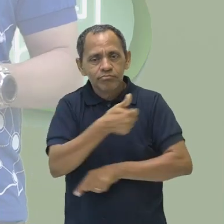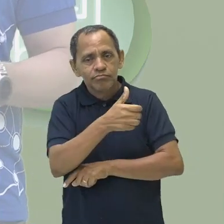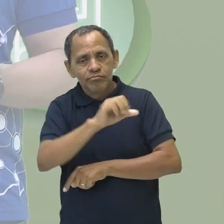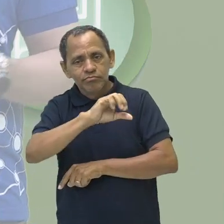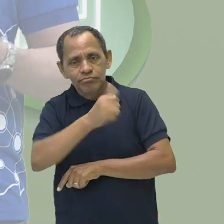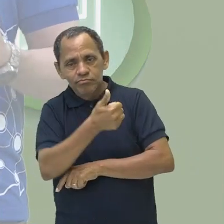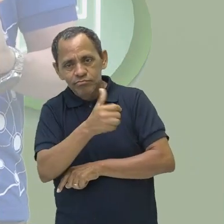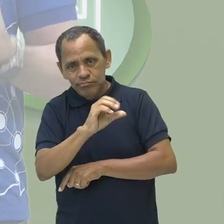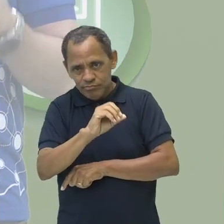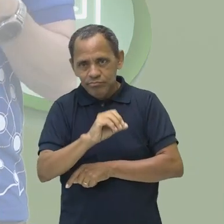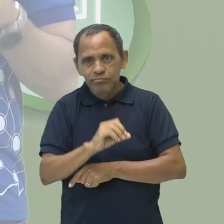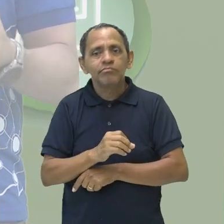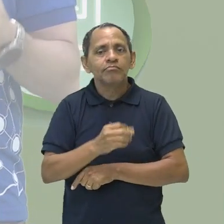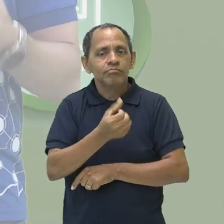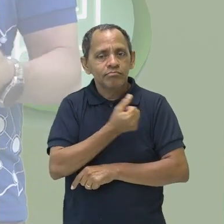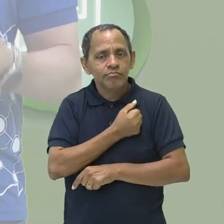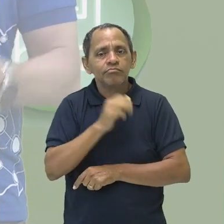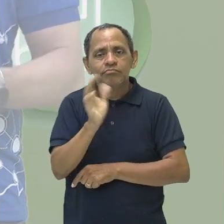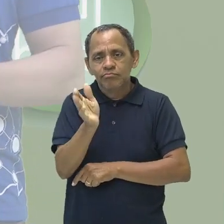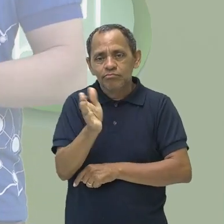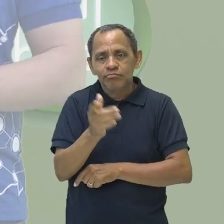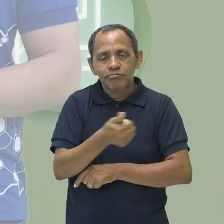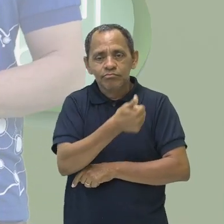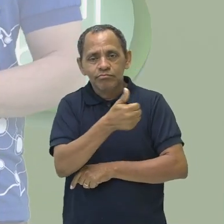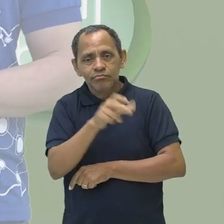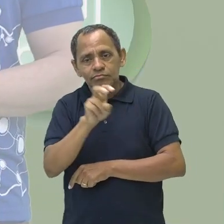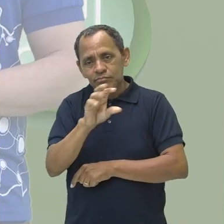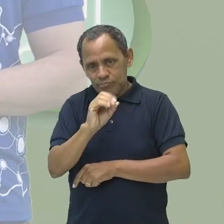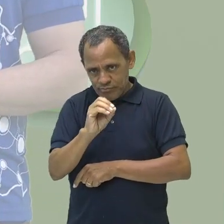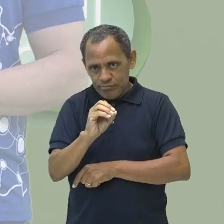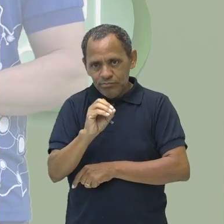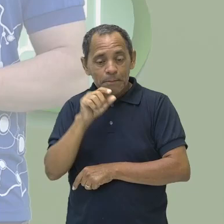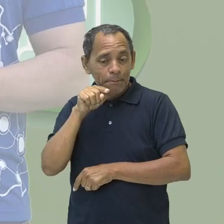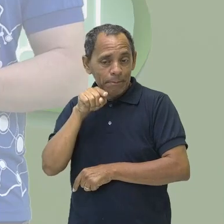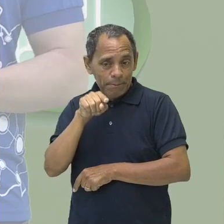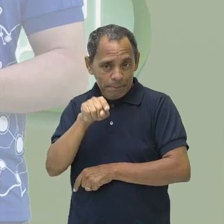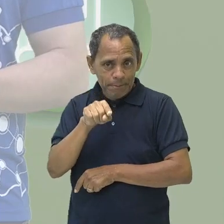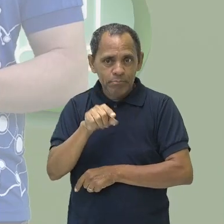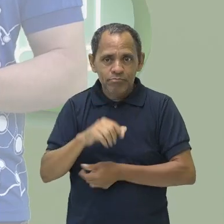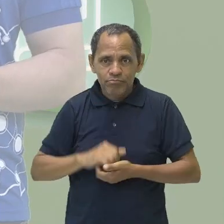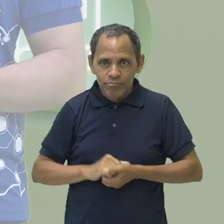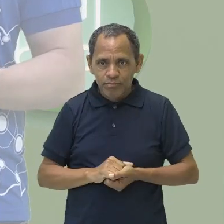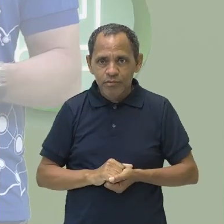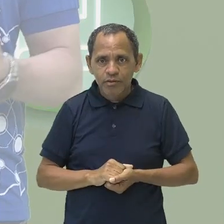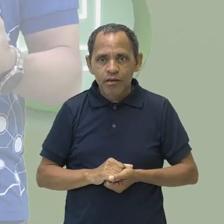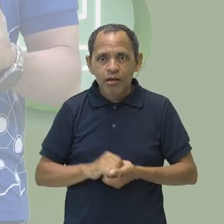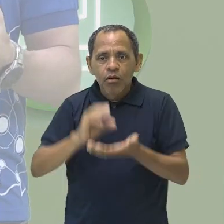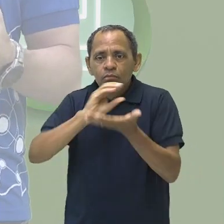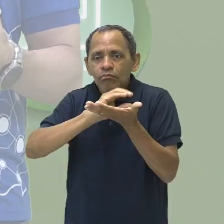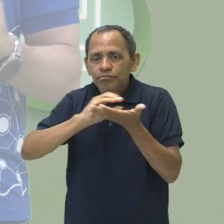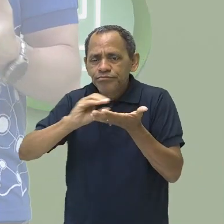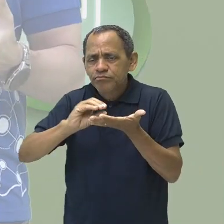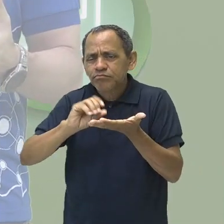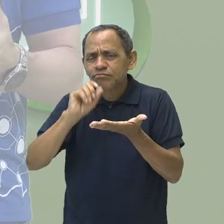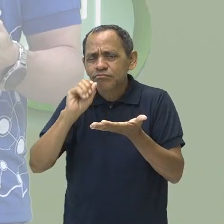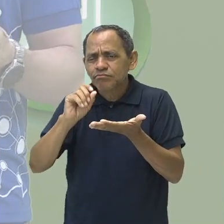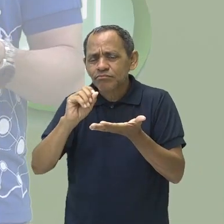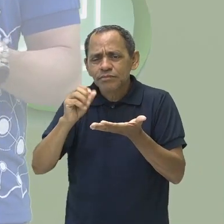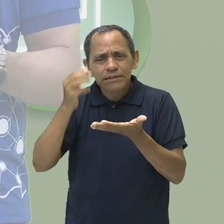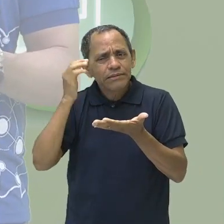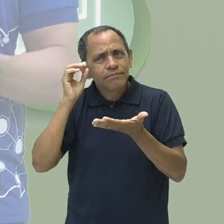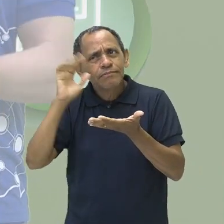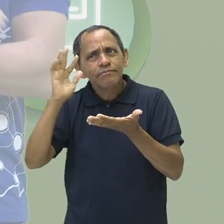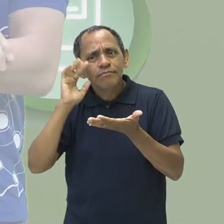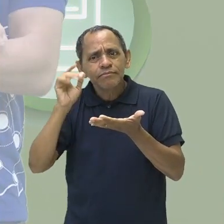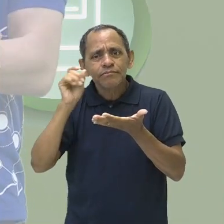o número já era de 150 mil. Quando nós estamos falando de orgânica, você deve imaginar que nós